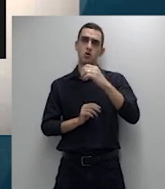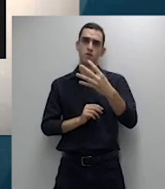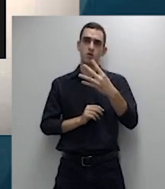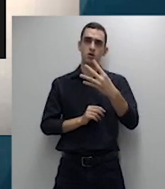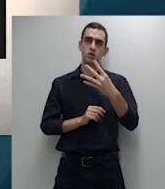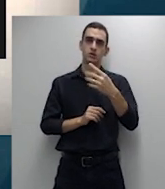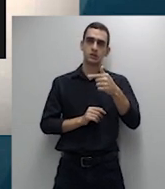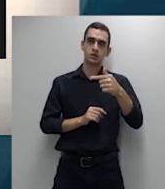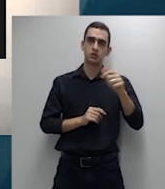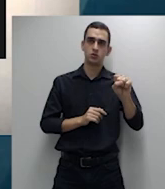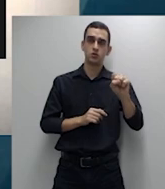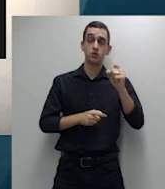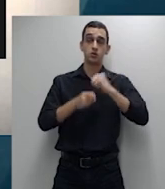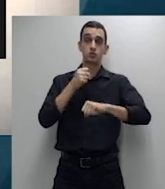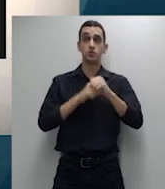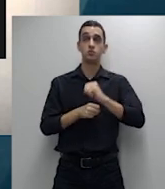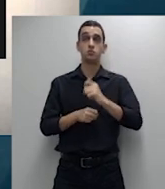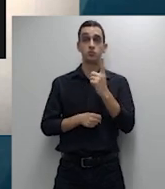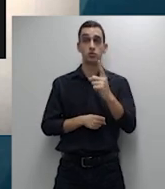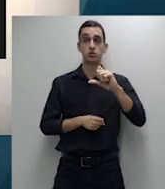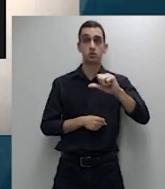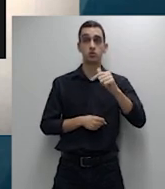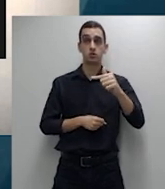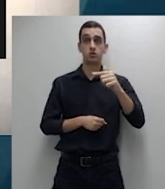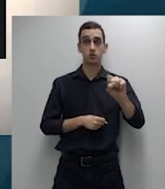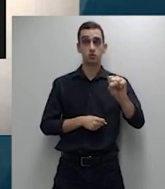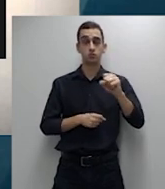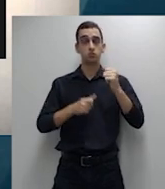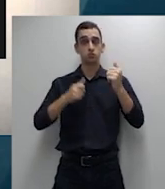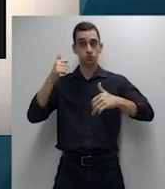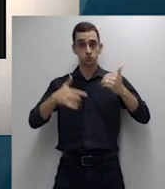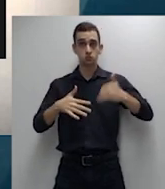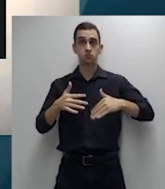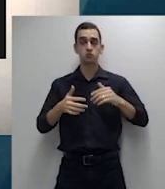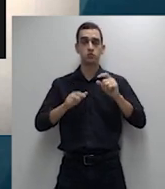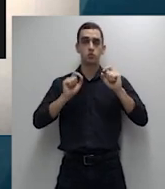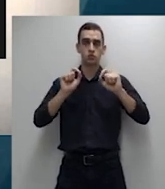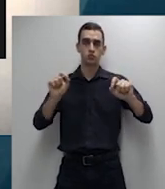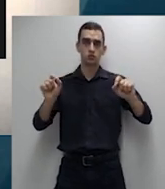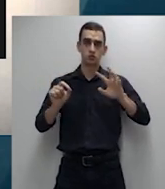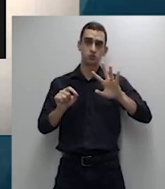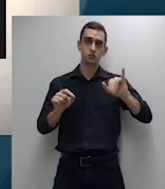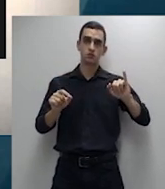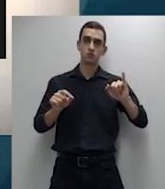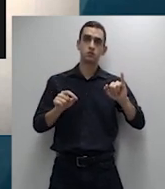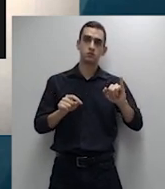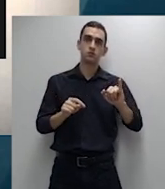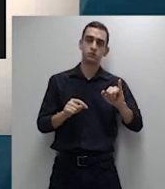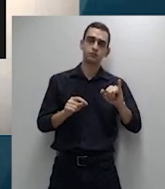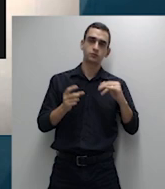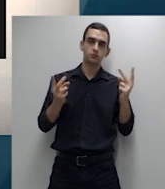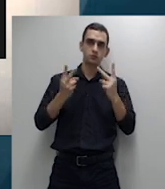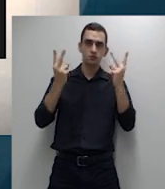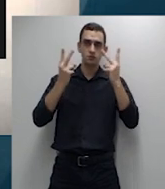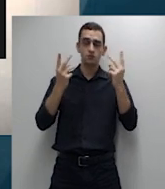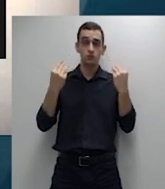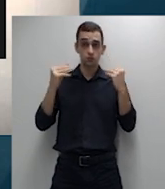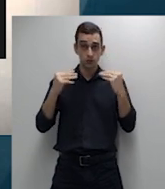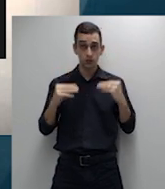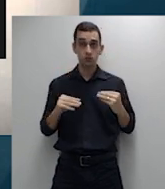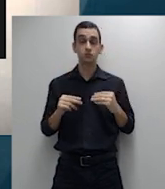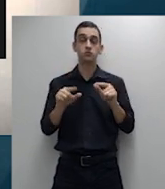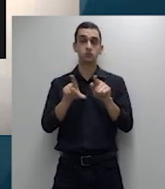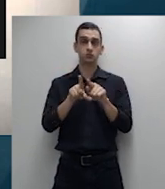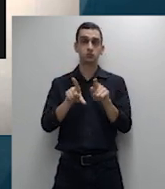2.997 até no de aqui ela fala que serviço de valor adicionado frente segundo atividade que